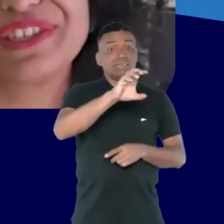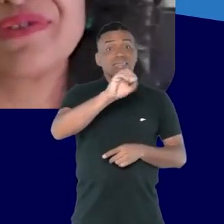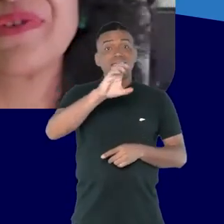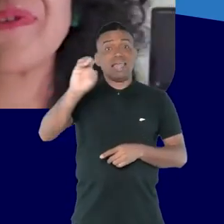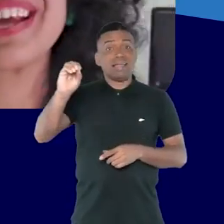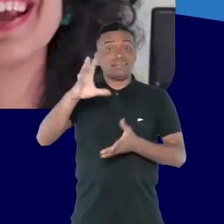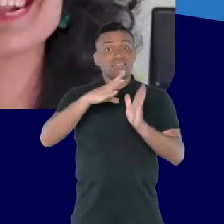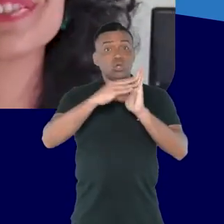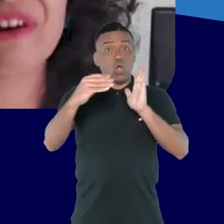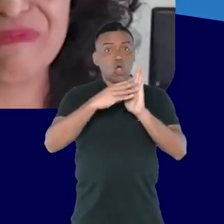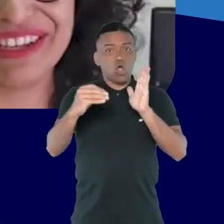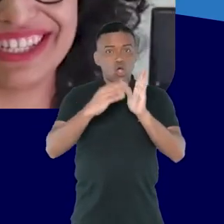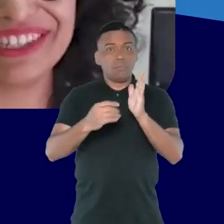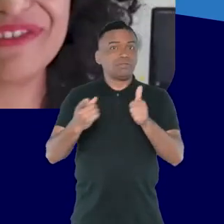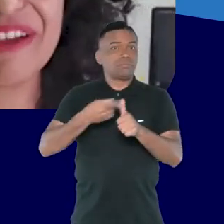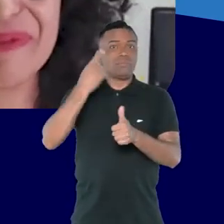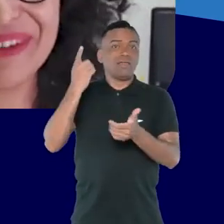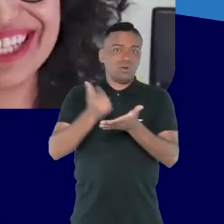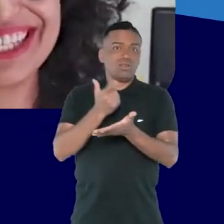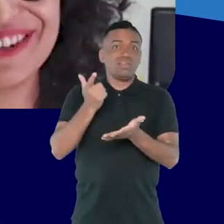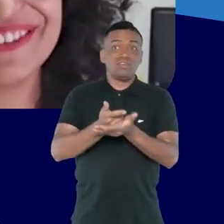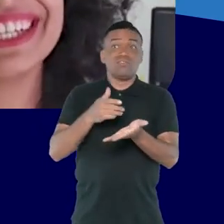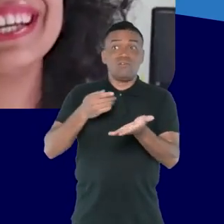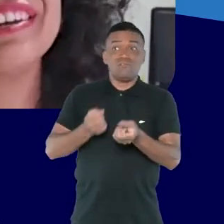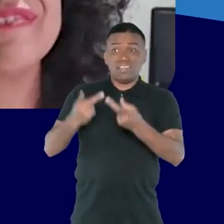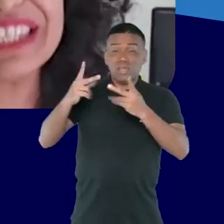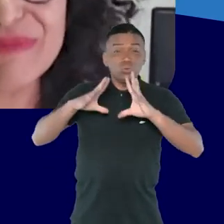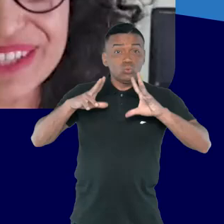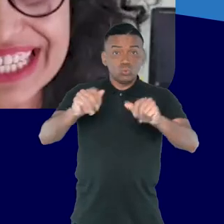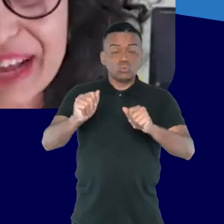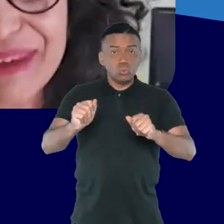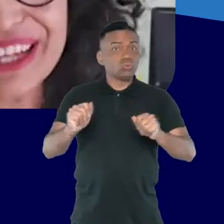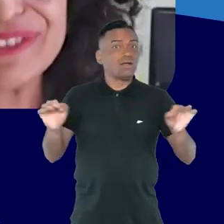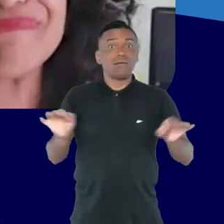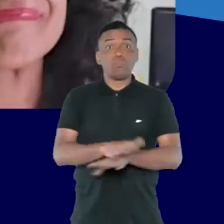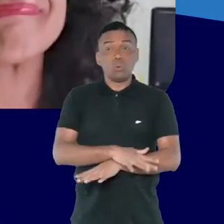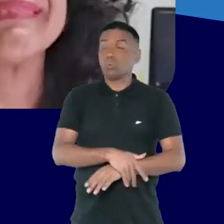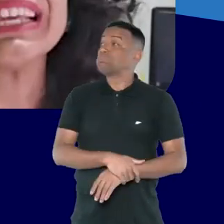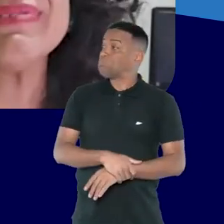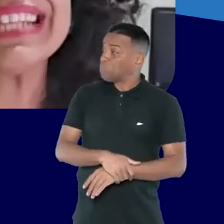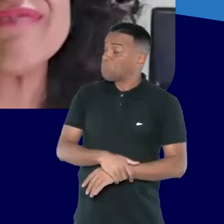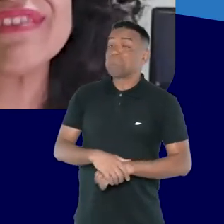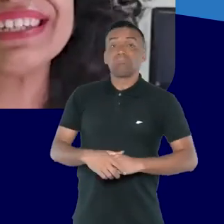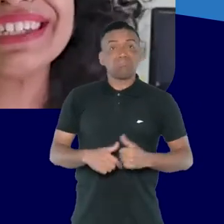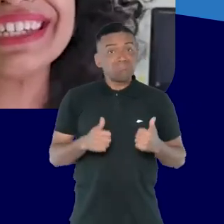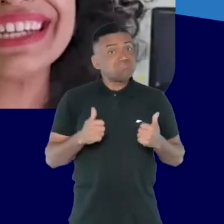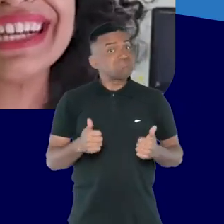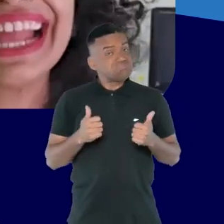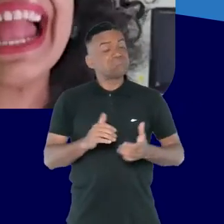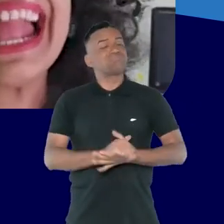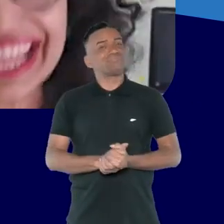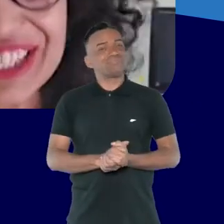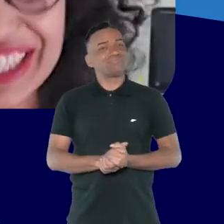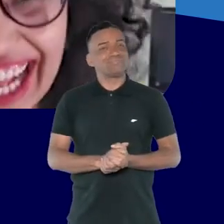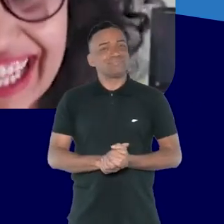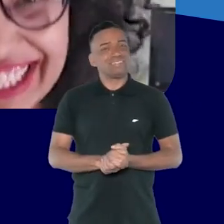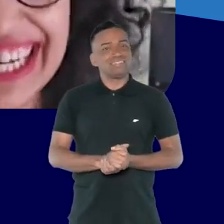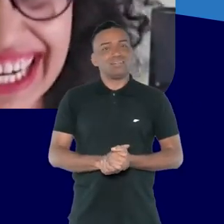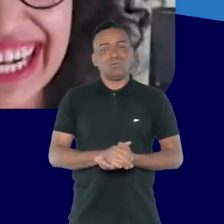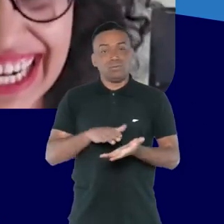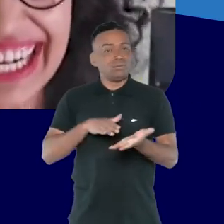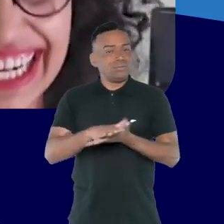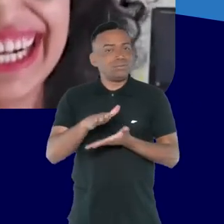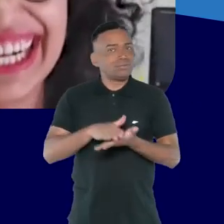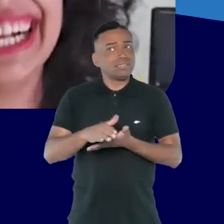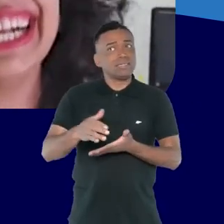a gente conseguiu 500 cópias da primeira edição, fizemos o lançamento. E tá esgotado. Tá esgotado.